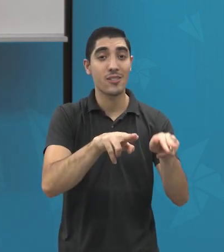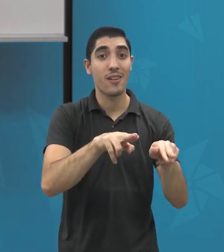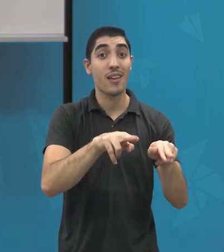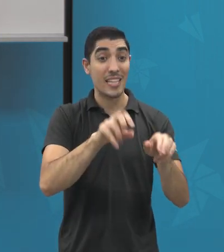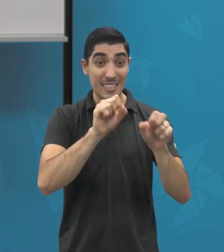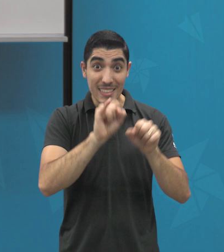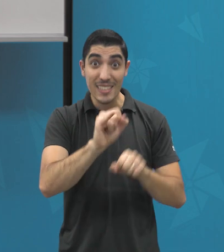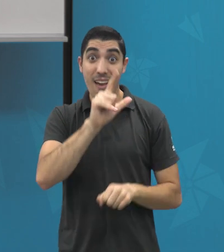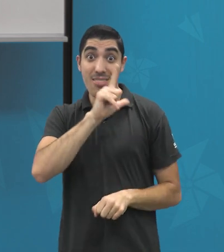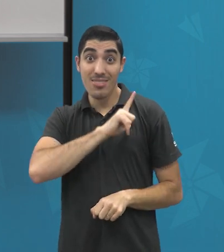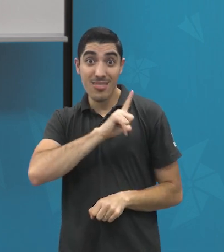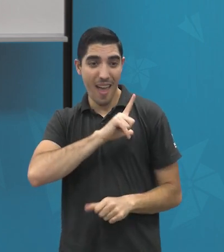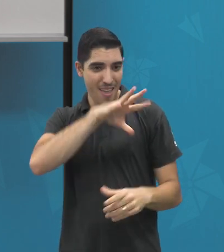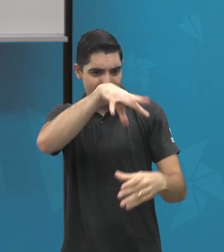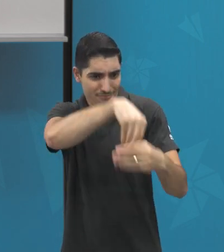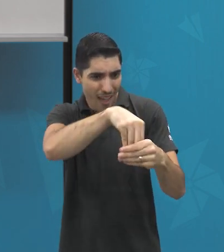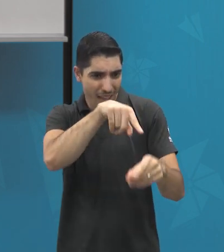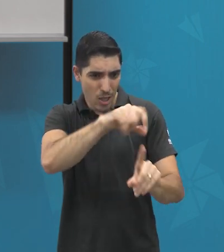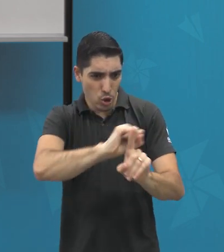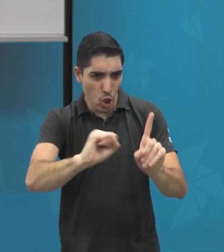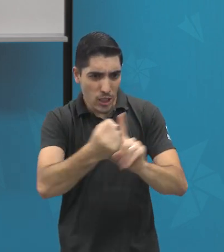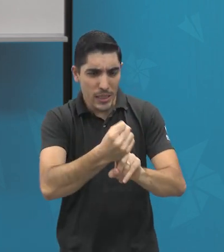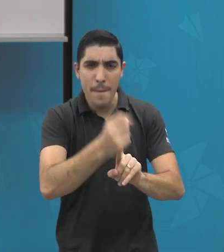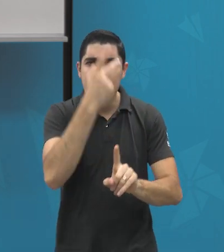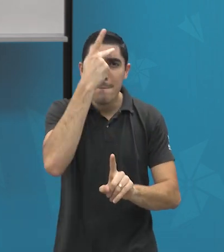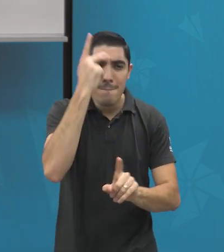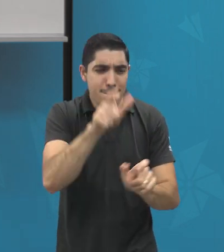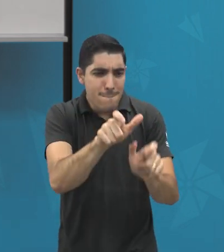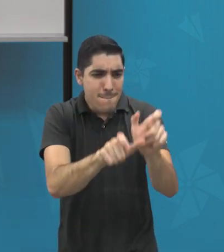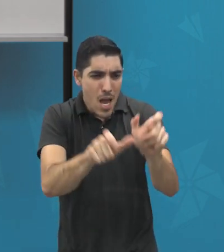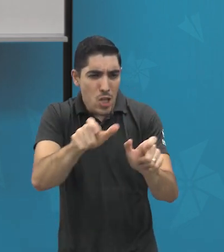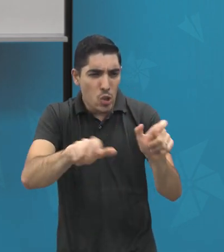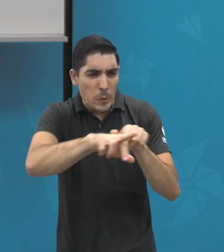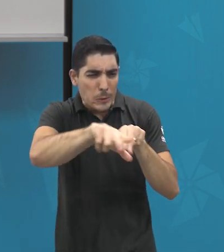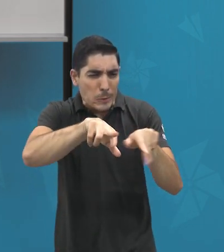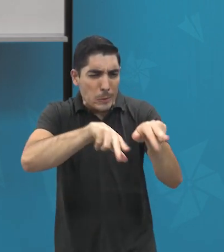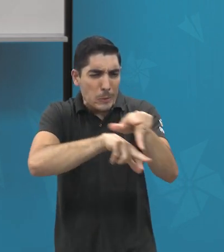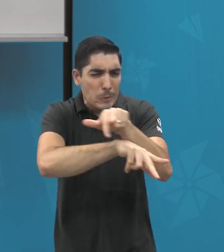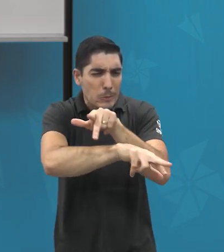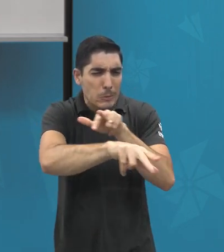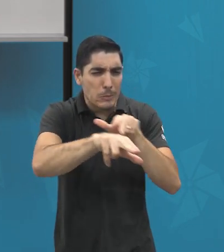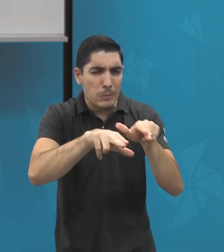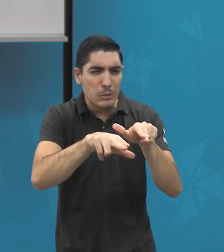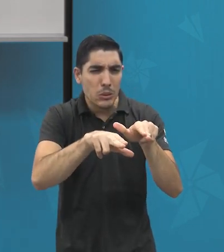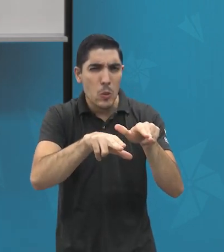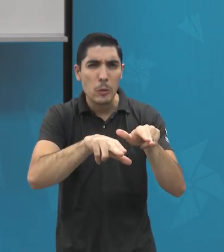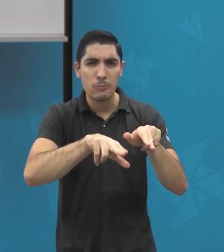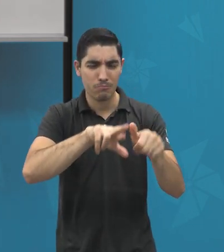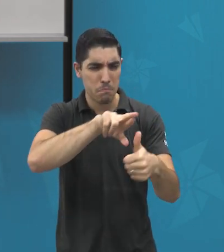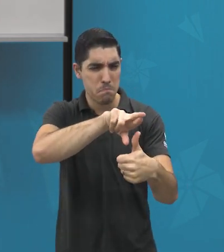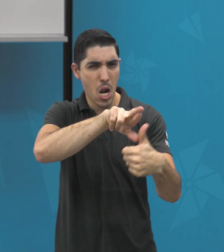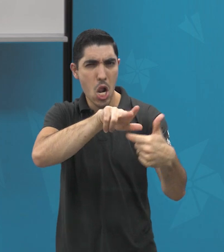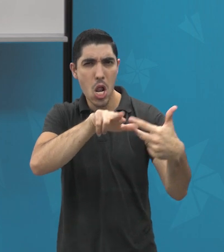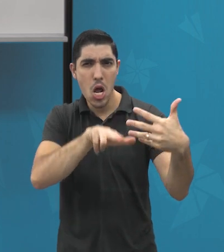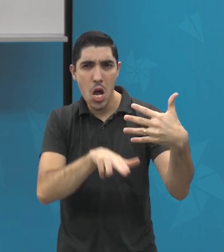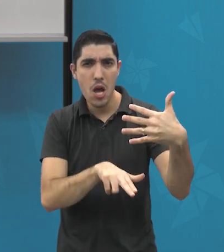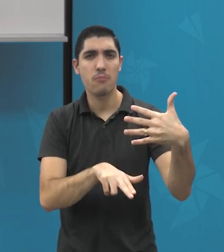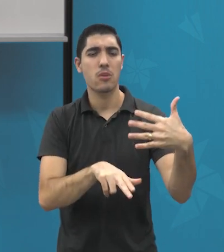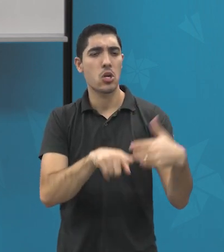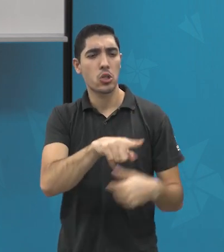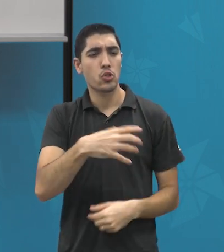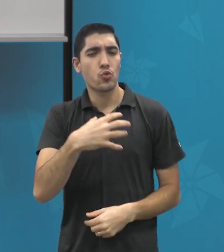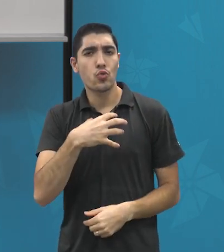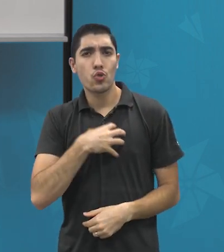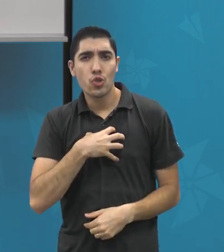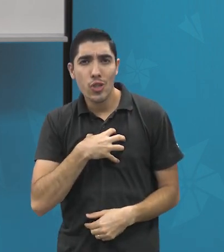consigamos encontrar pessoas marcadas por diferenças e diversidades do ponto de